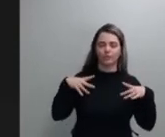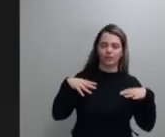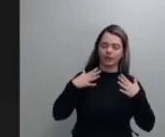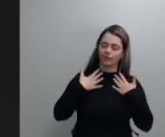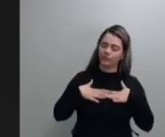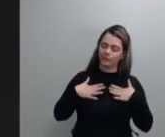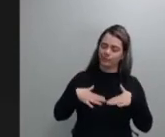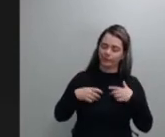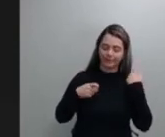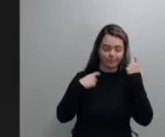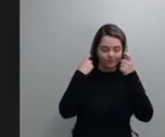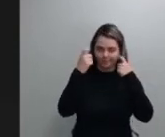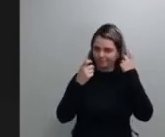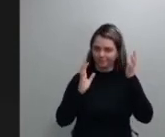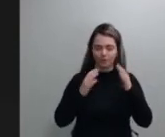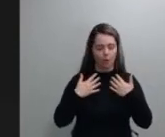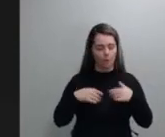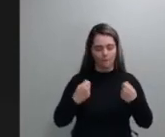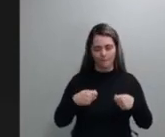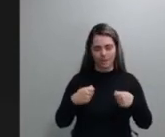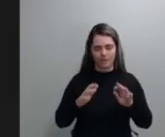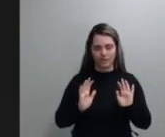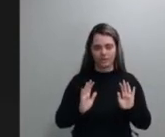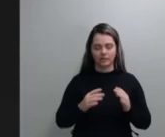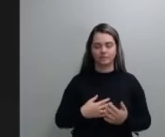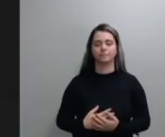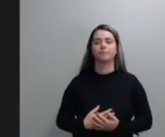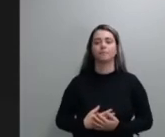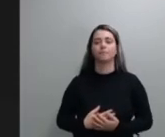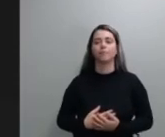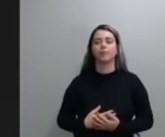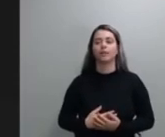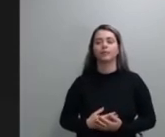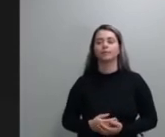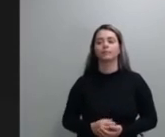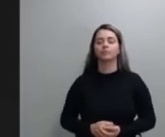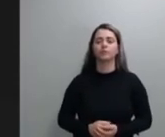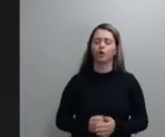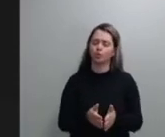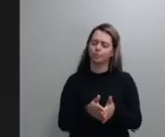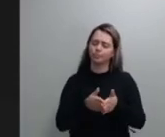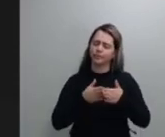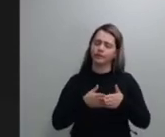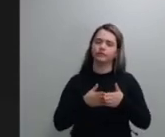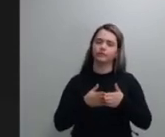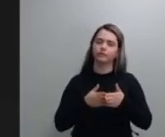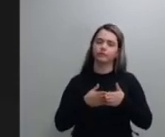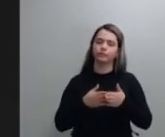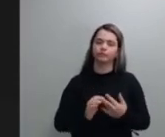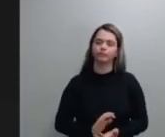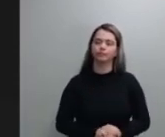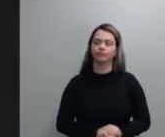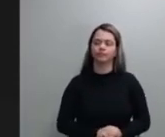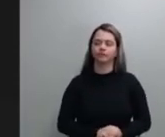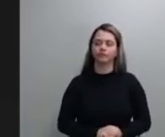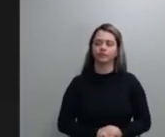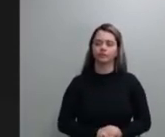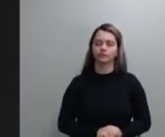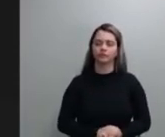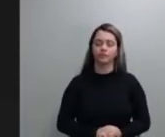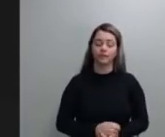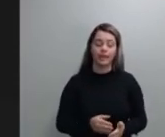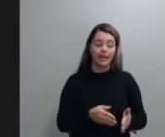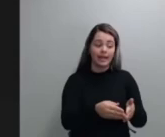despreocupados eu disse aqui olha só por favor é certo é que as operações